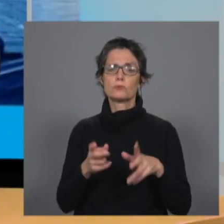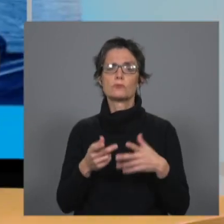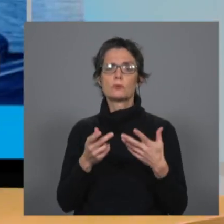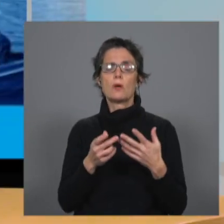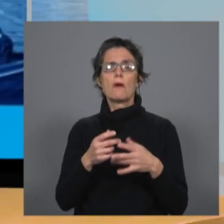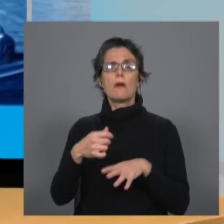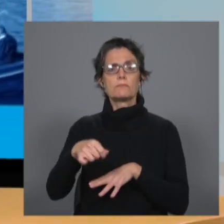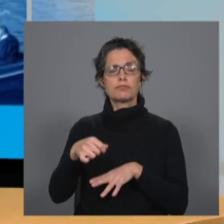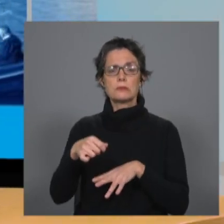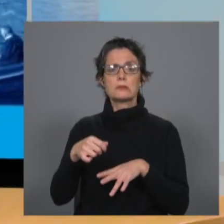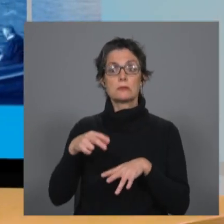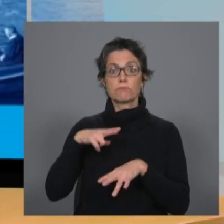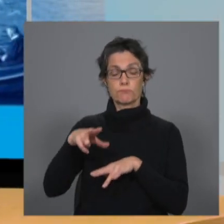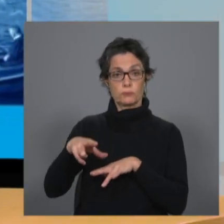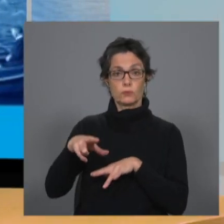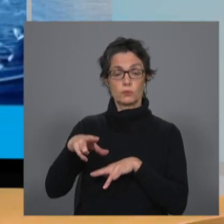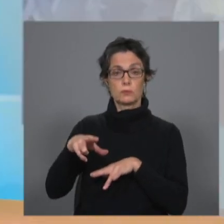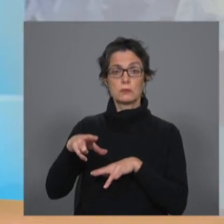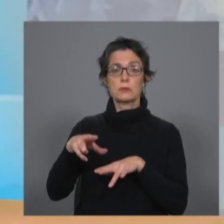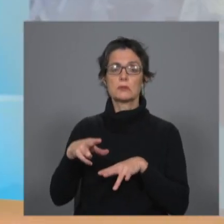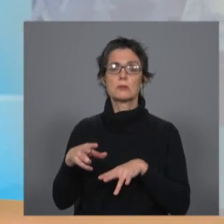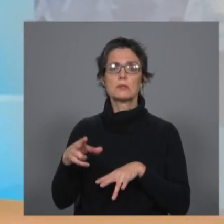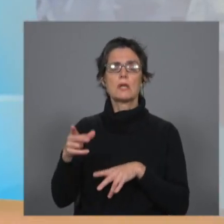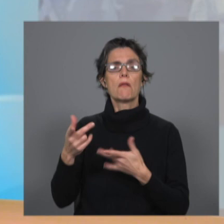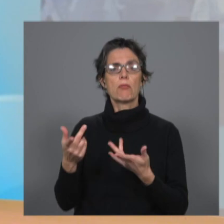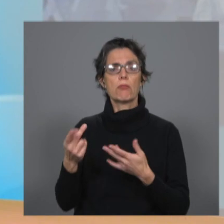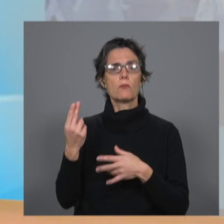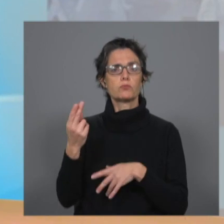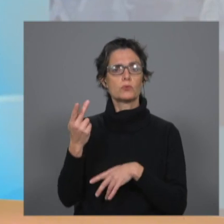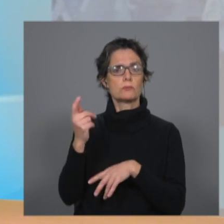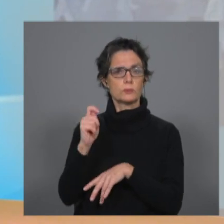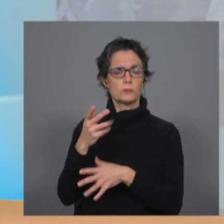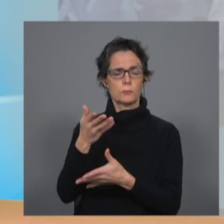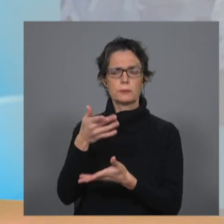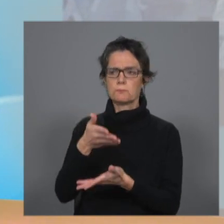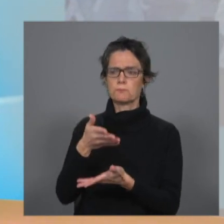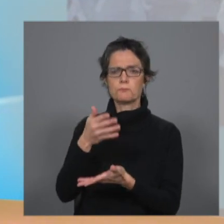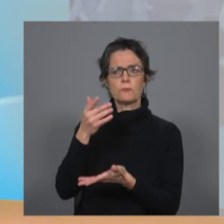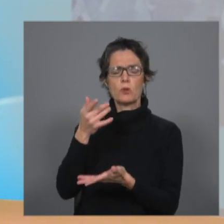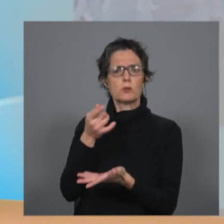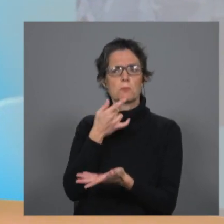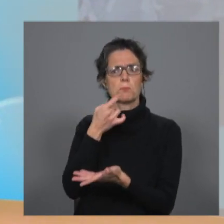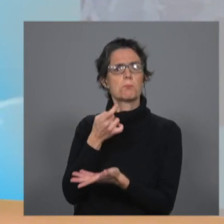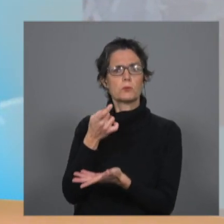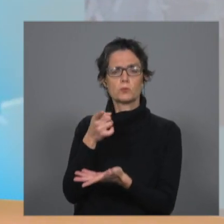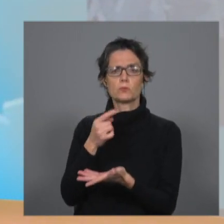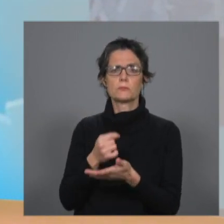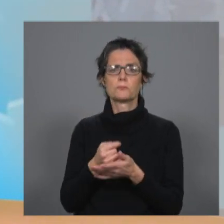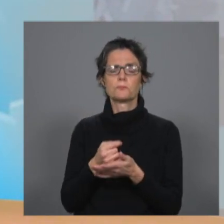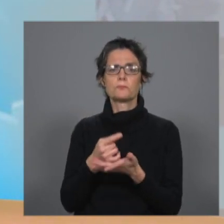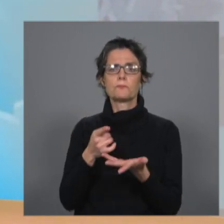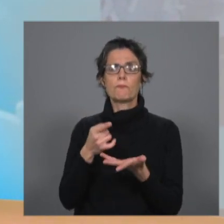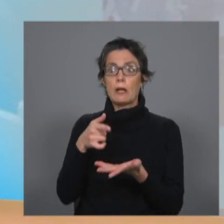deriva, obviamente, de uma certa rotatividade, mas até que ponto esta é uma ocasião importante também